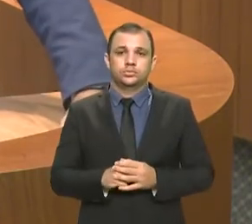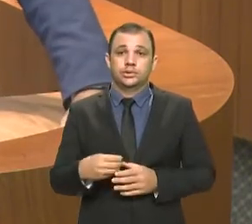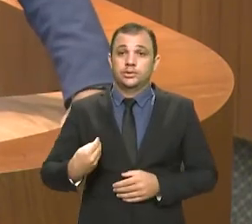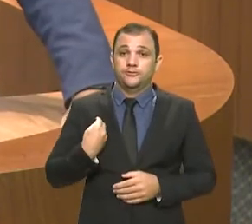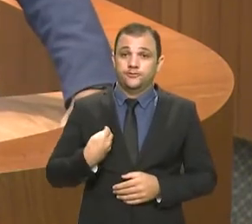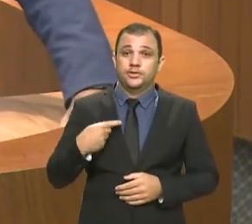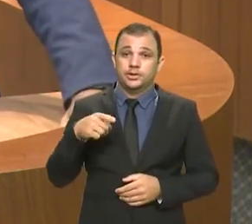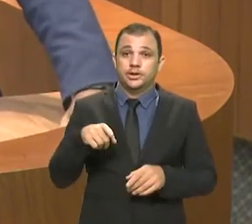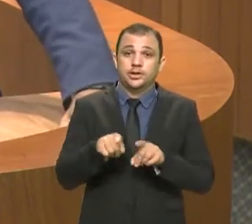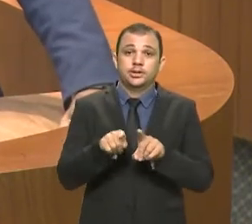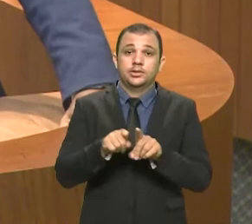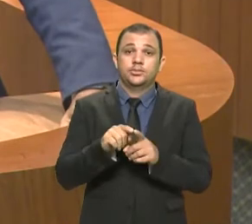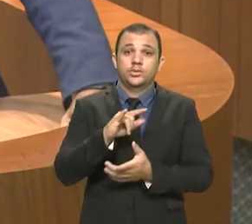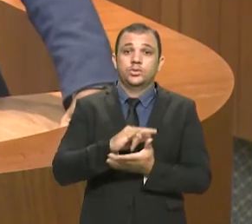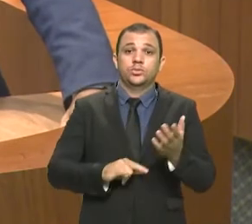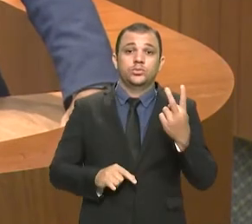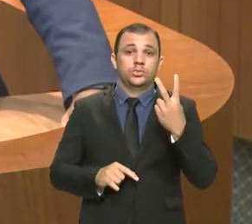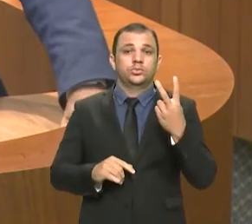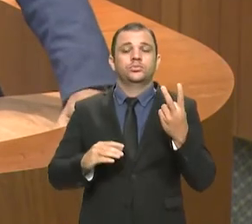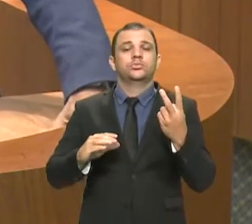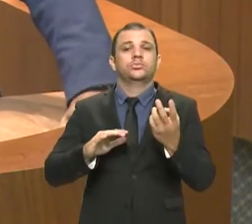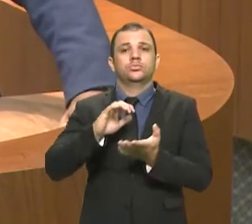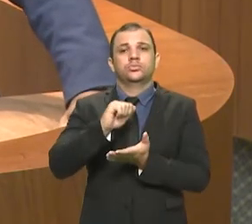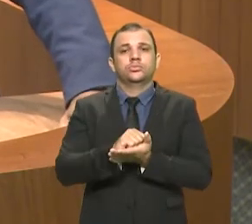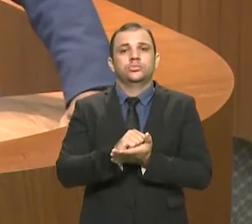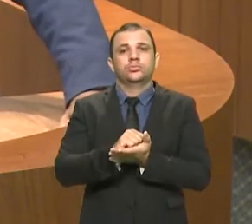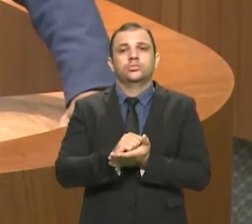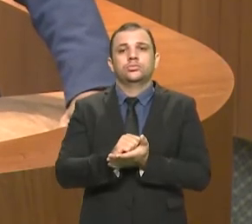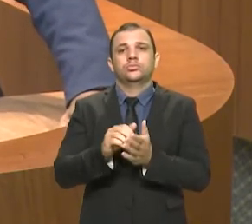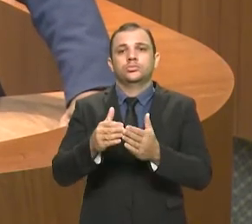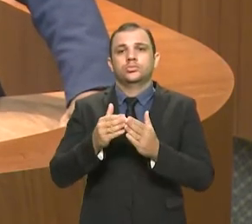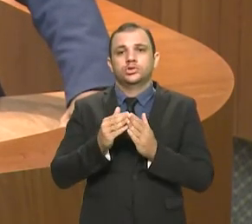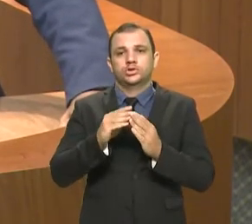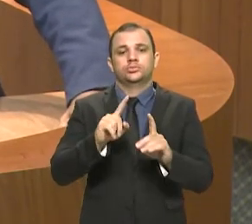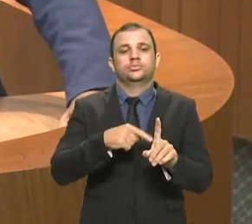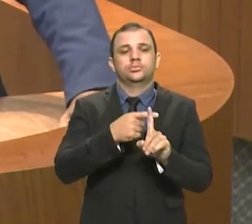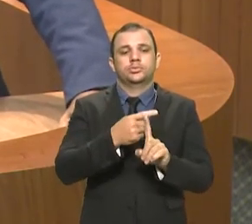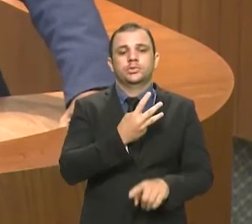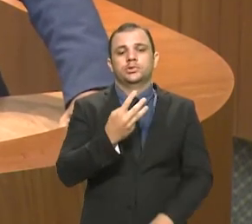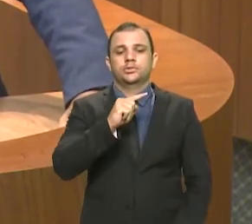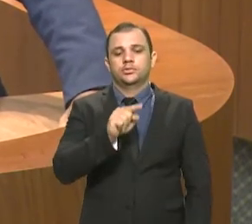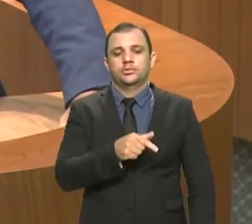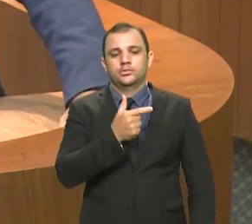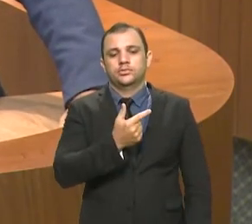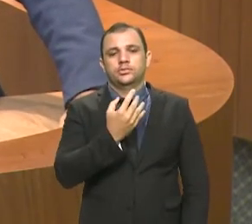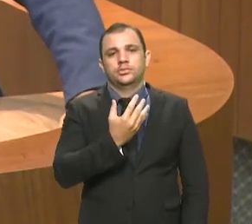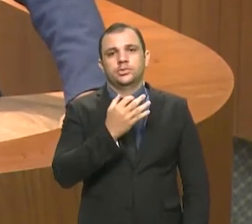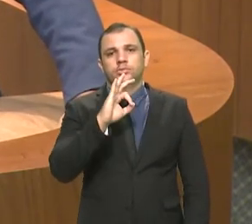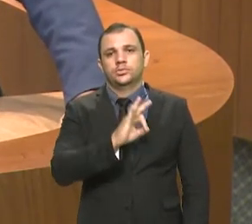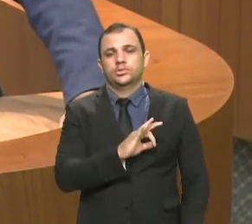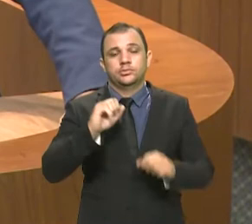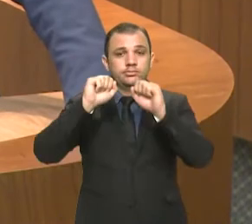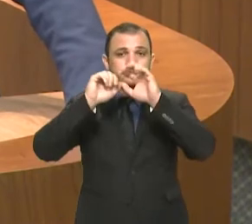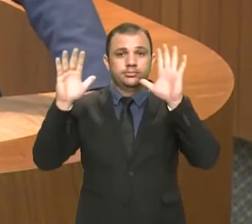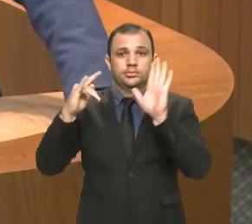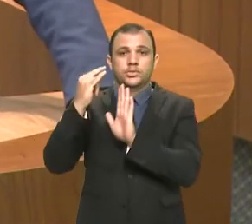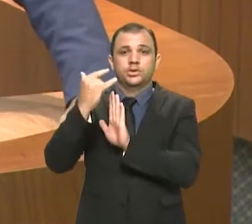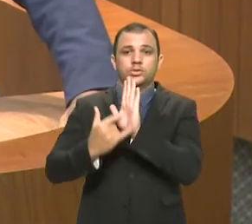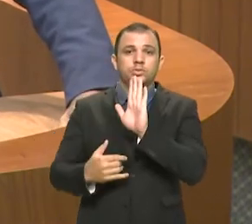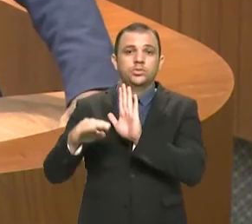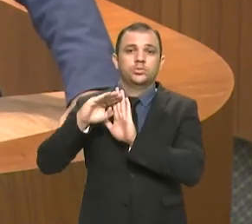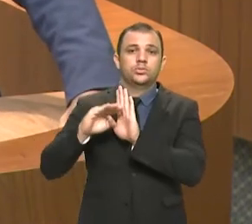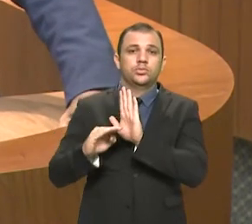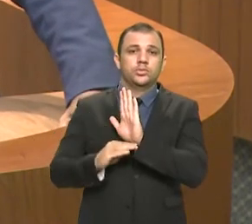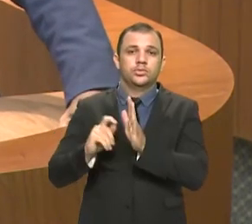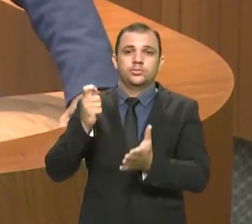reajuste de 33,24% e transparência na folha de pagamento. O reajuste de 33% já foi concedido, estamos acompanhando,